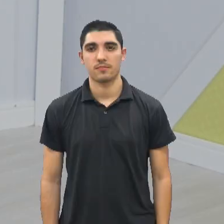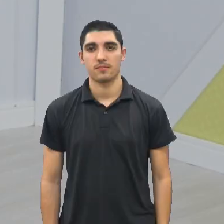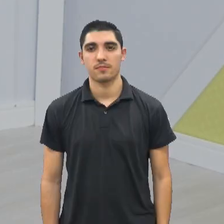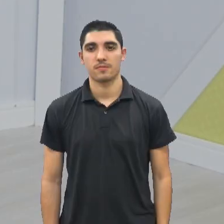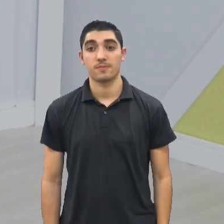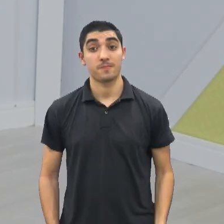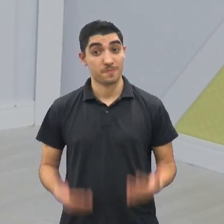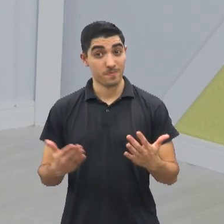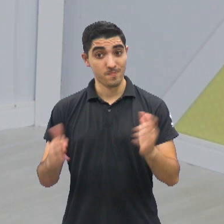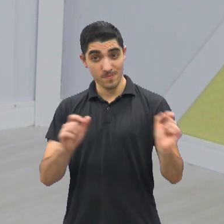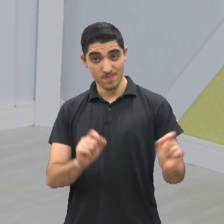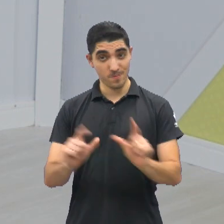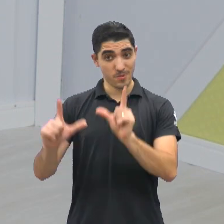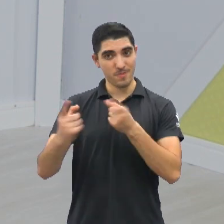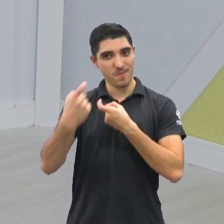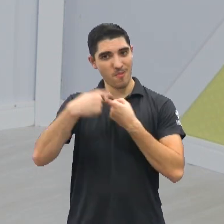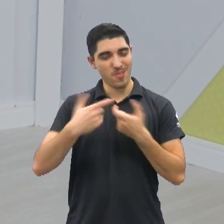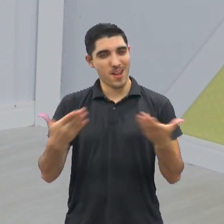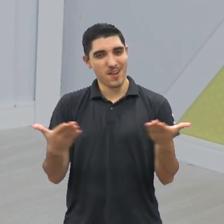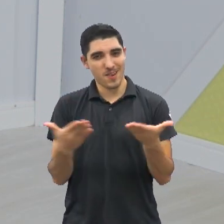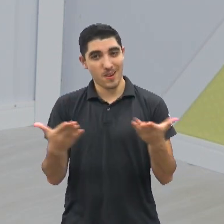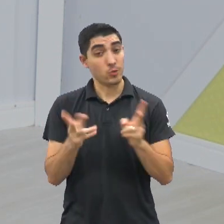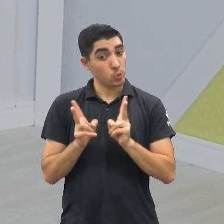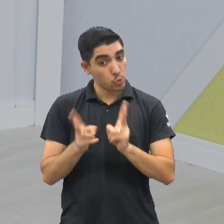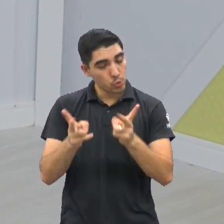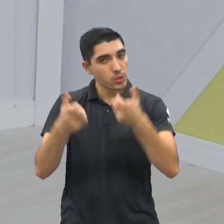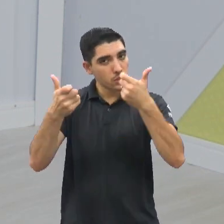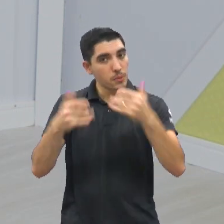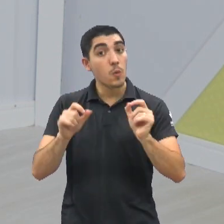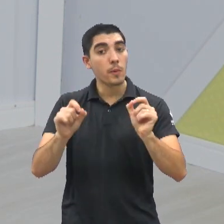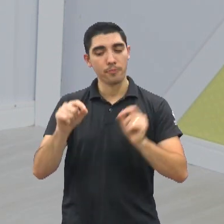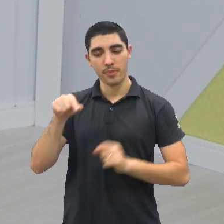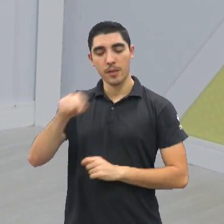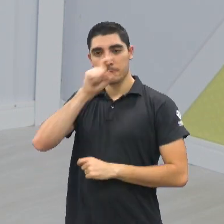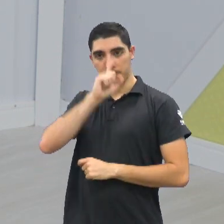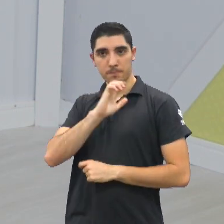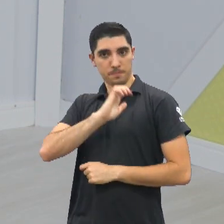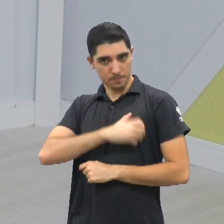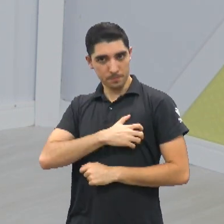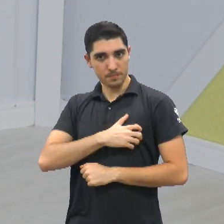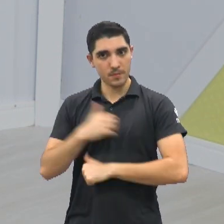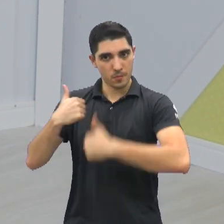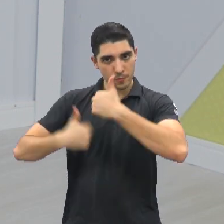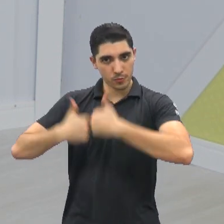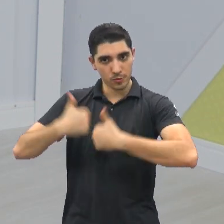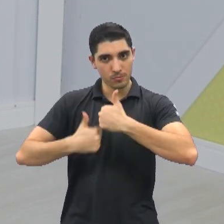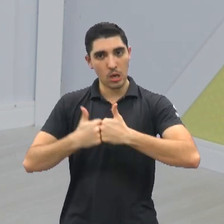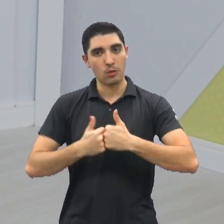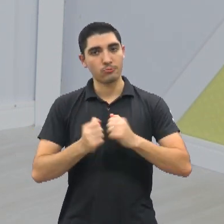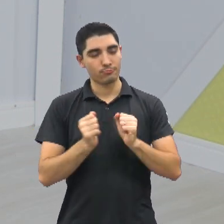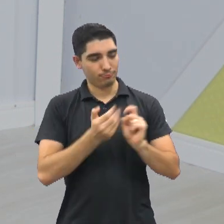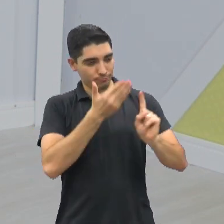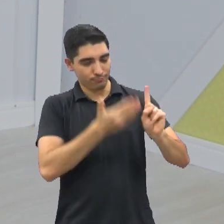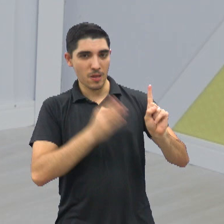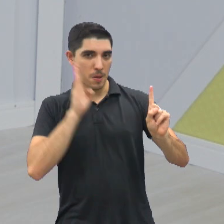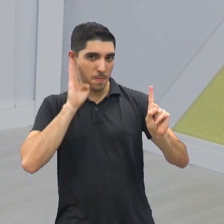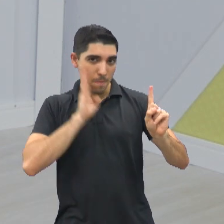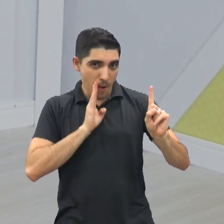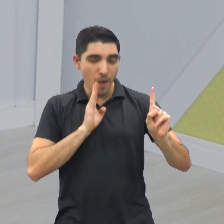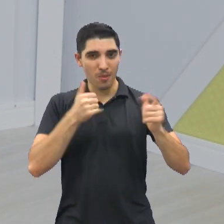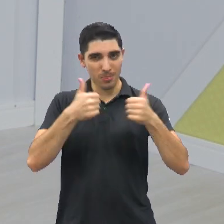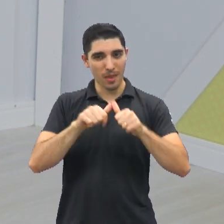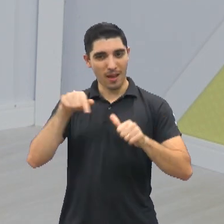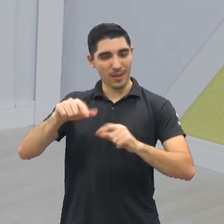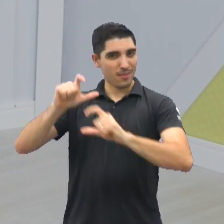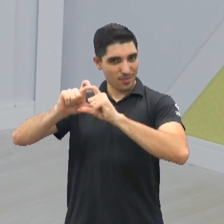muito bem Estamos de volta com hora do esporte a gente continua falando do São José Sport Clube com o nosso repórter o Paulo Ricardo direto da da redação porque o